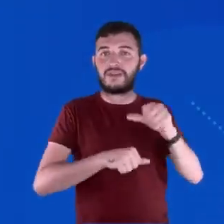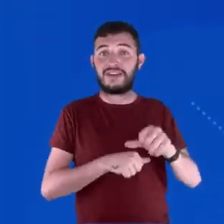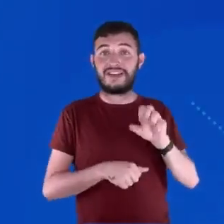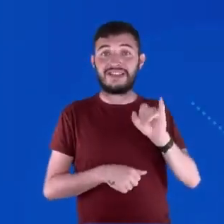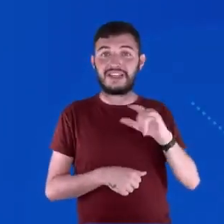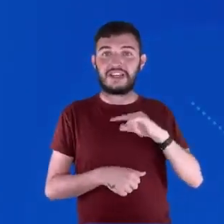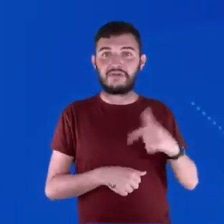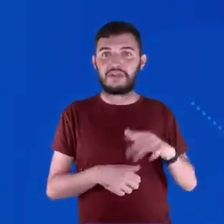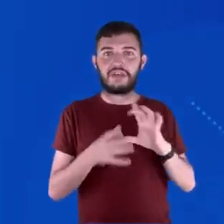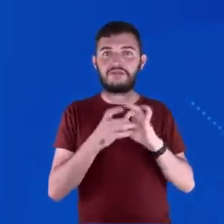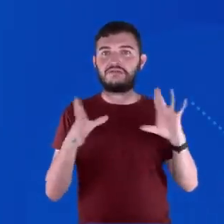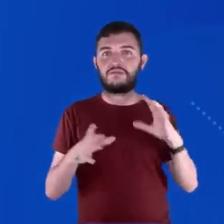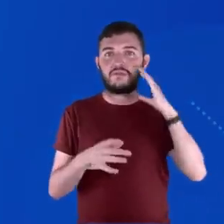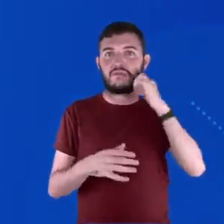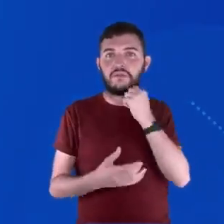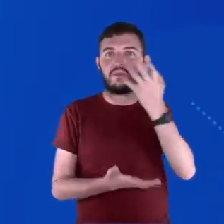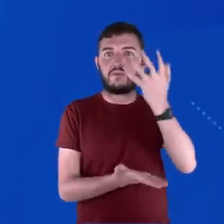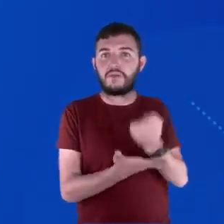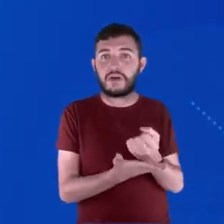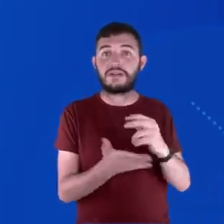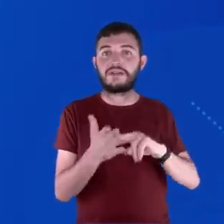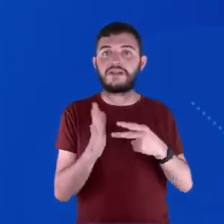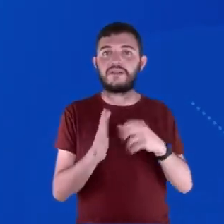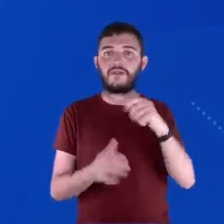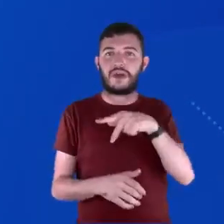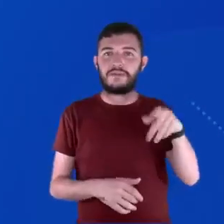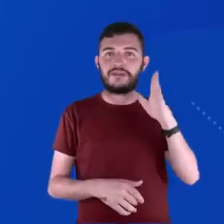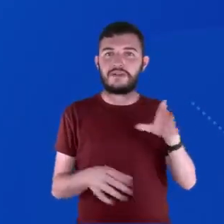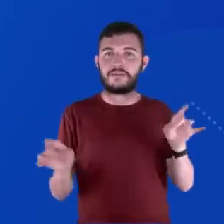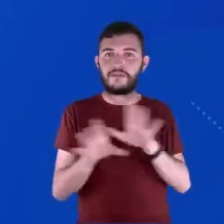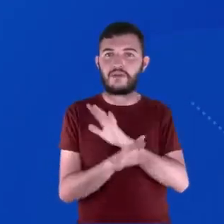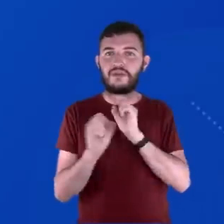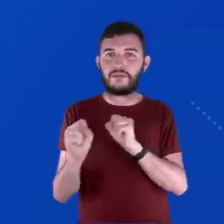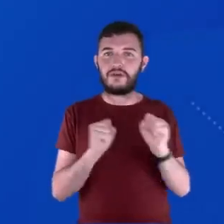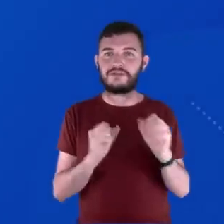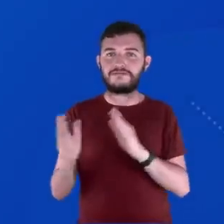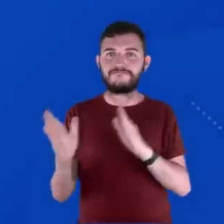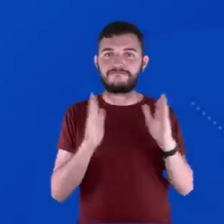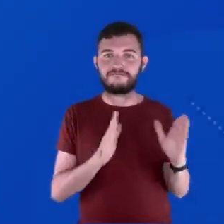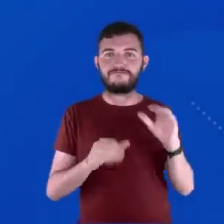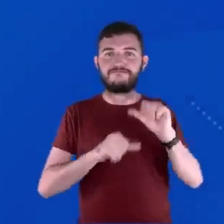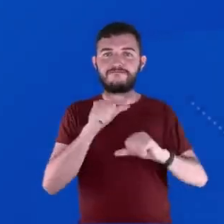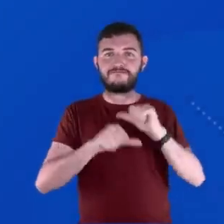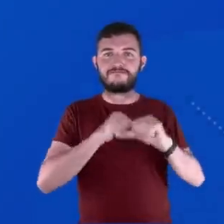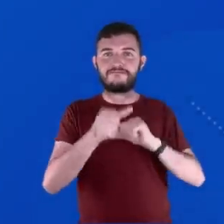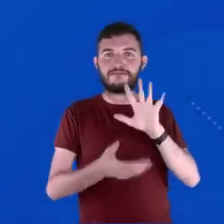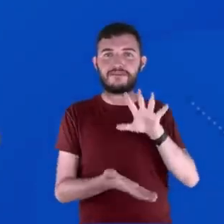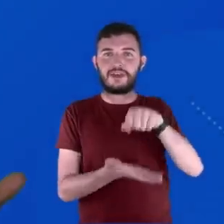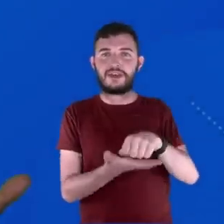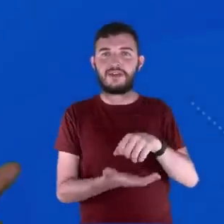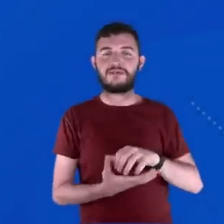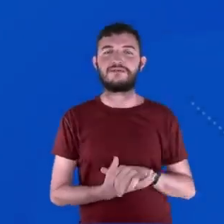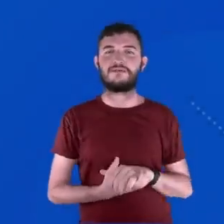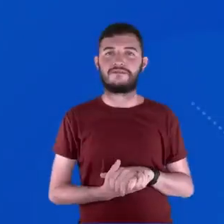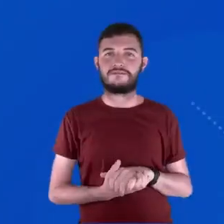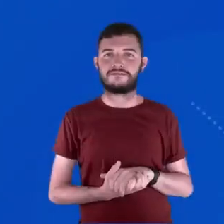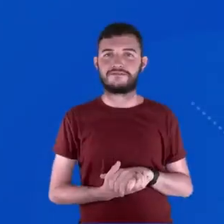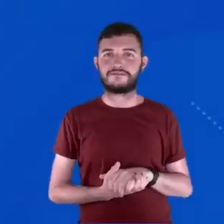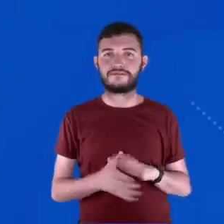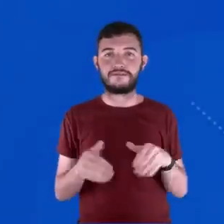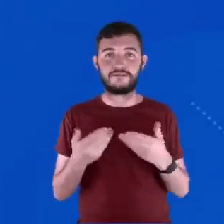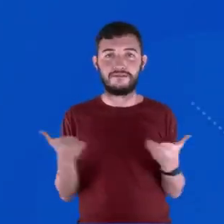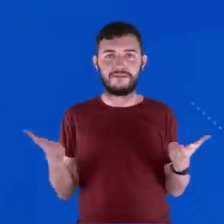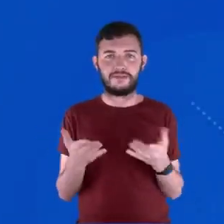significa que seu caixa tem está atualizado e você já pode fazer a atualização do seu cadastro e agora